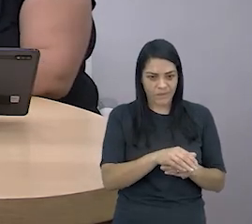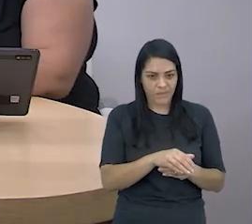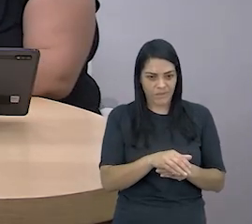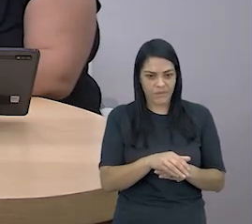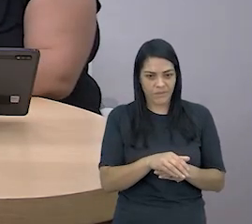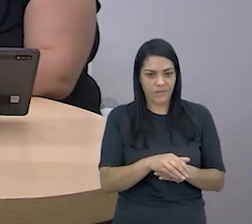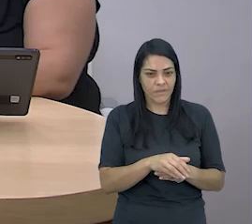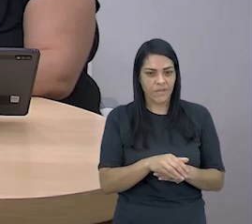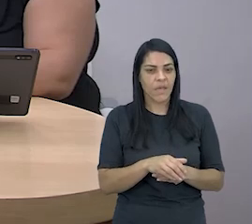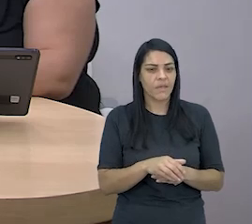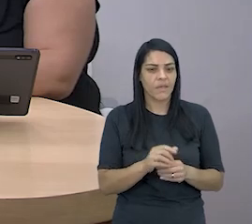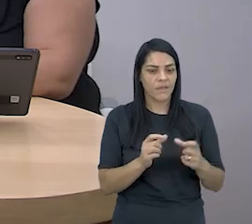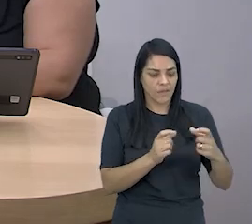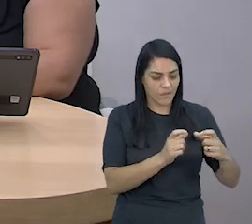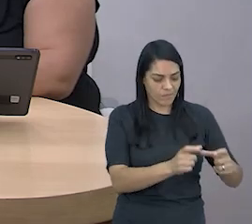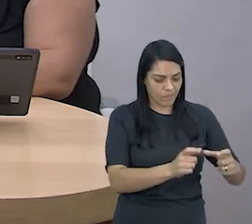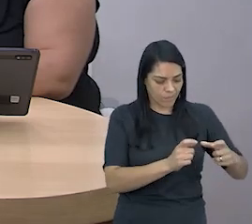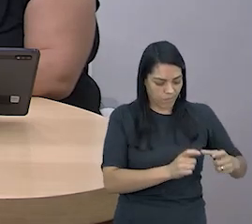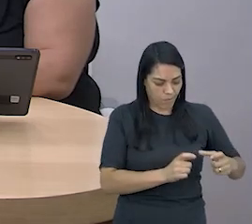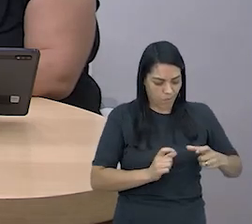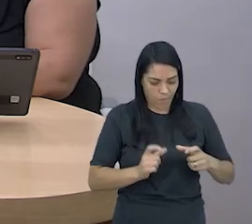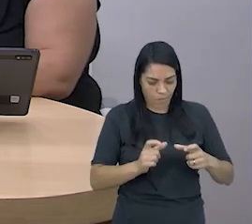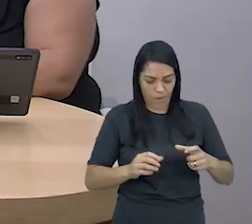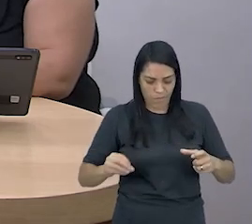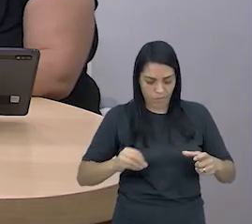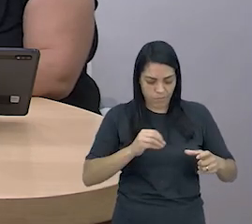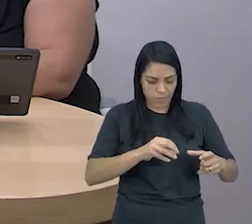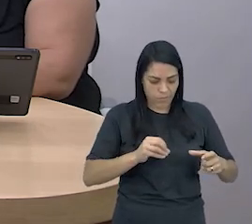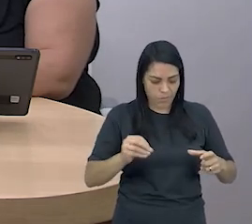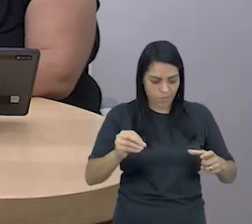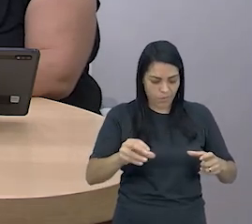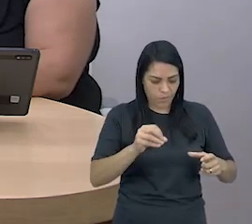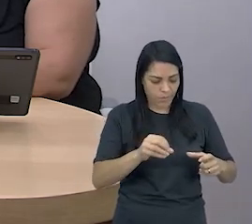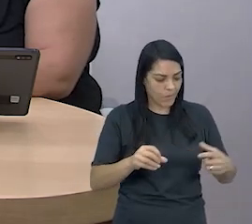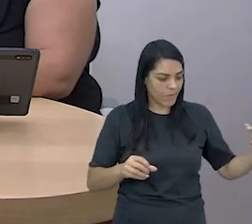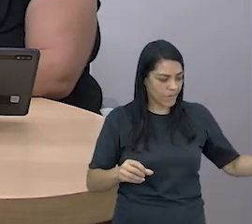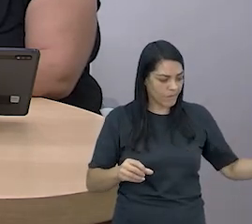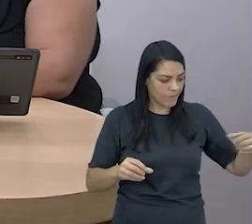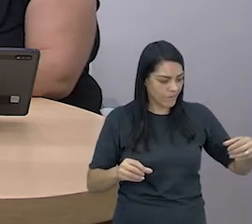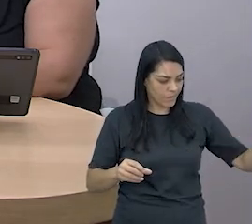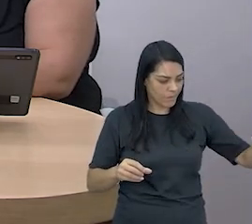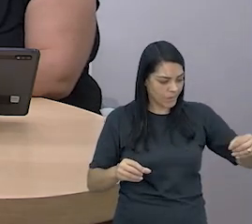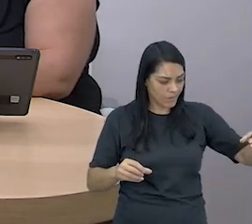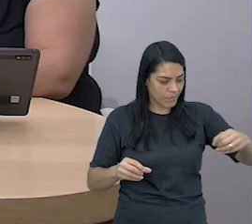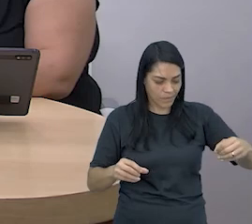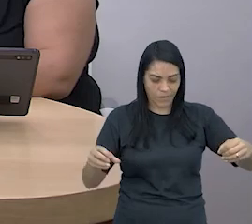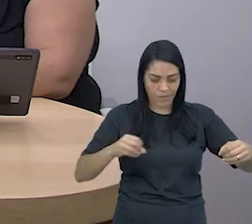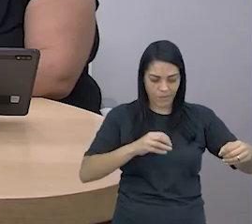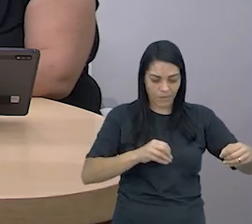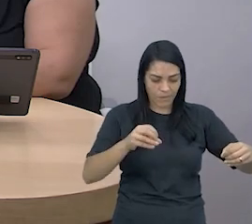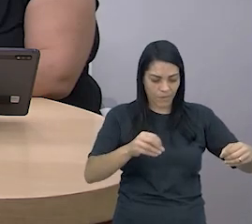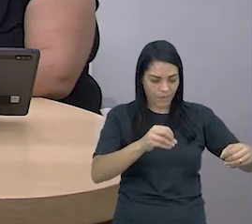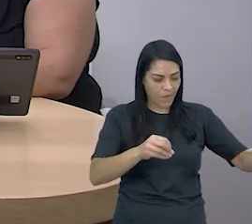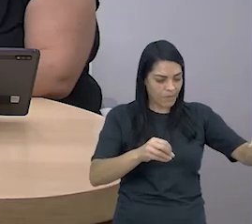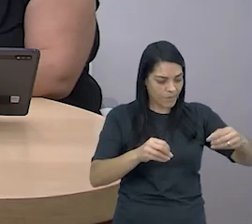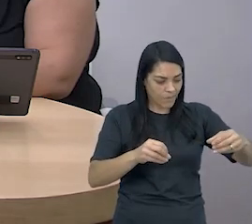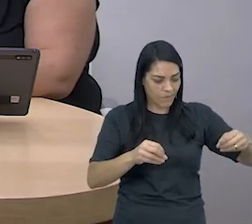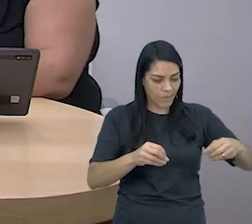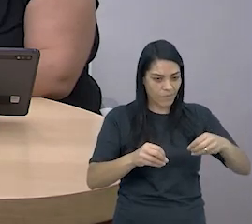vou sentido horário e a Ivandra vai sentido anti-horário, né? O objetivo aqui é que eu